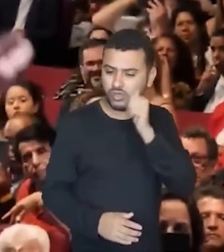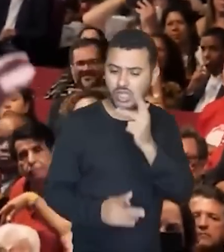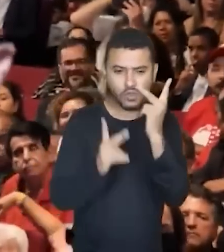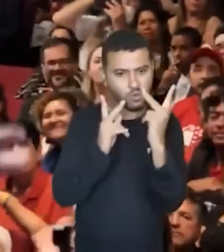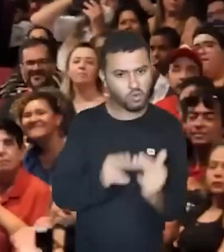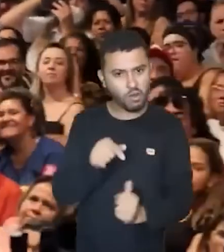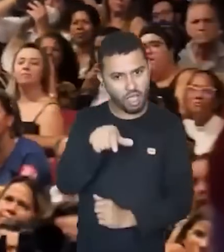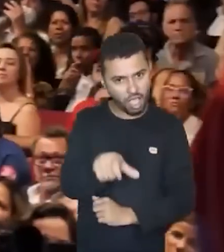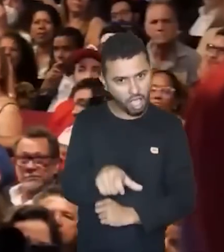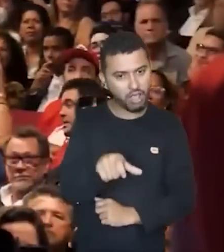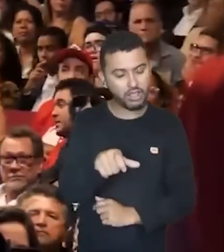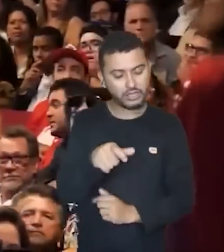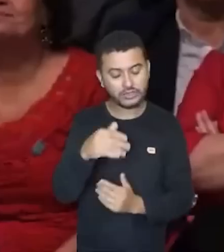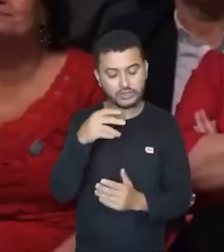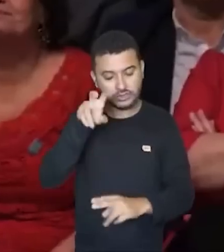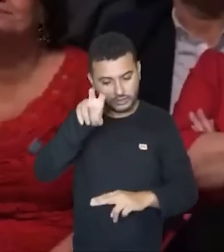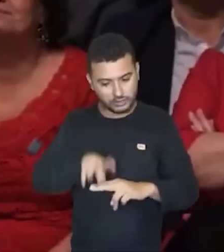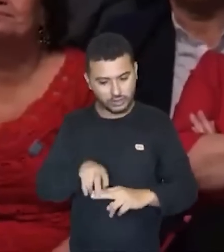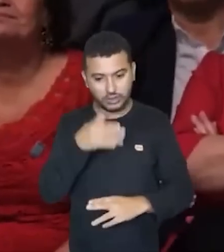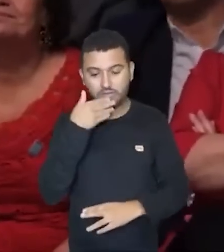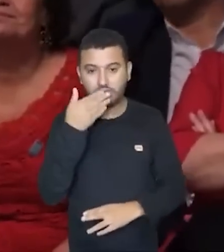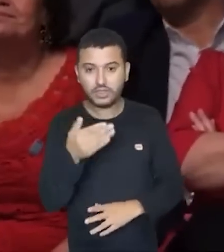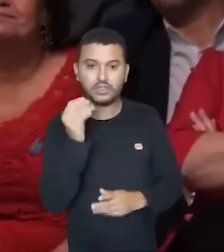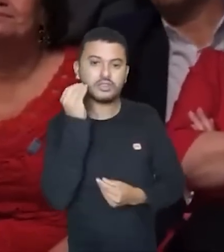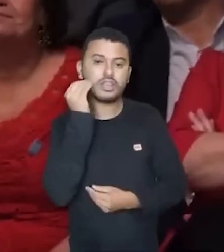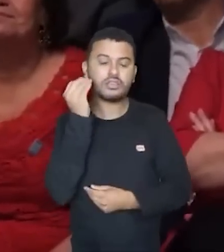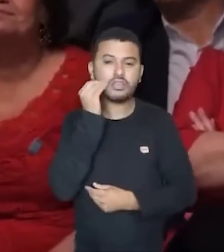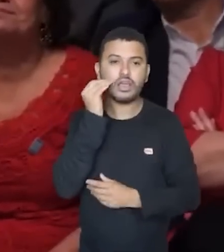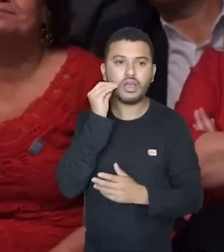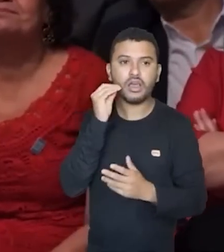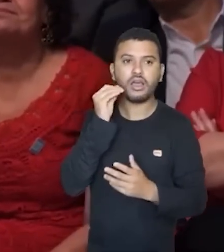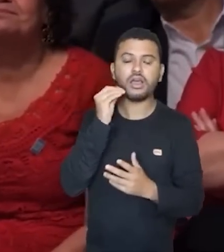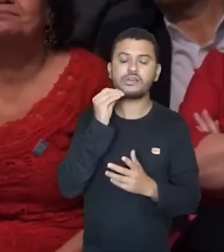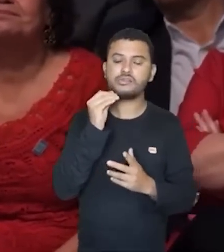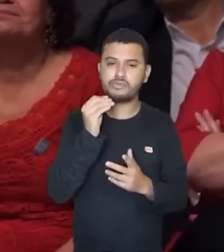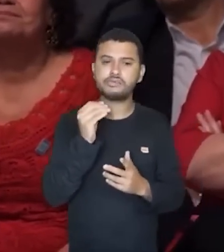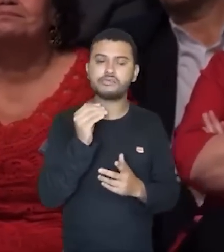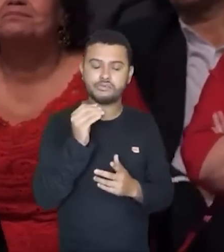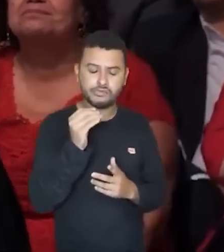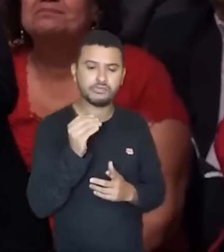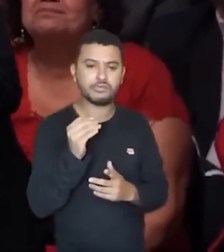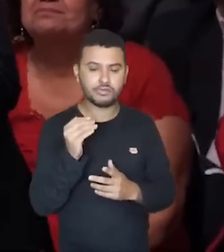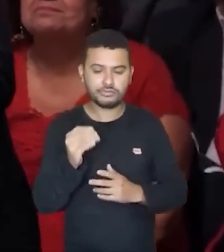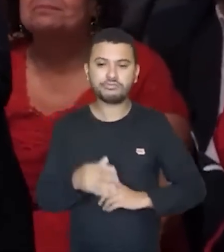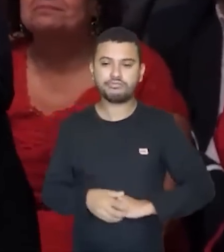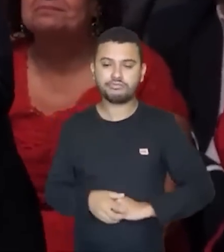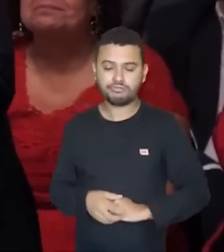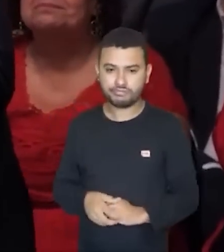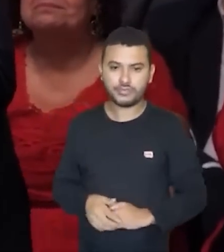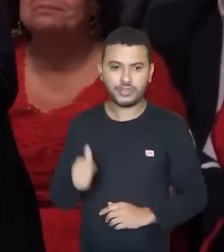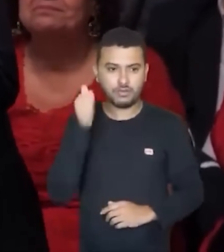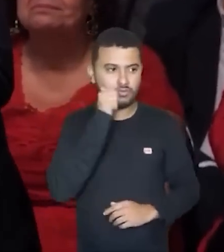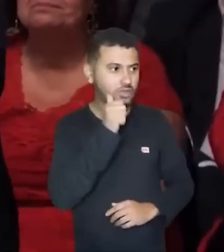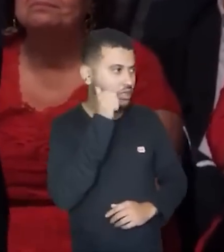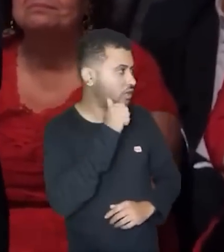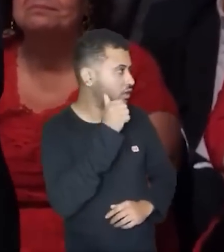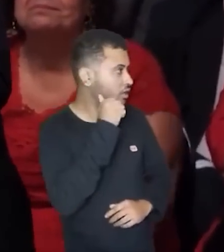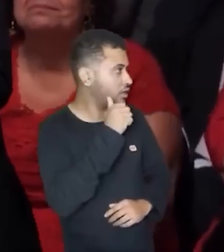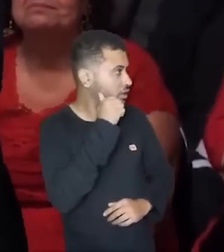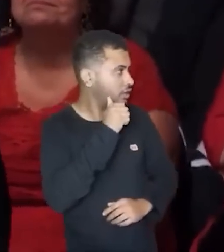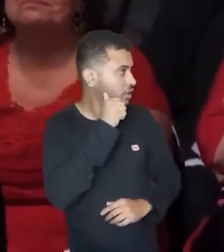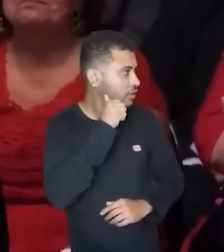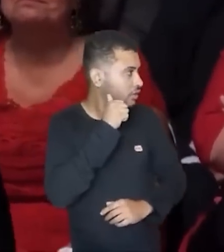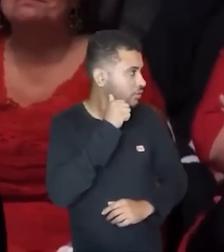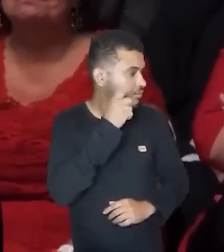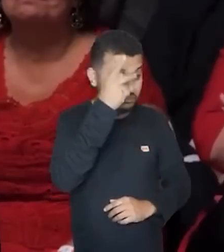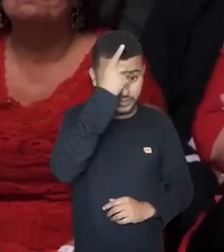aqui na frente, tentando levantar para pular o meu pescoço aqui, e ela não pode porque está acamada, deitada numa